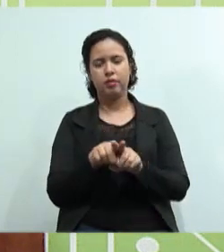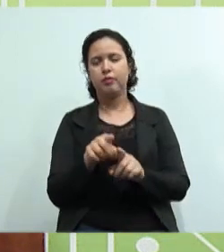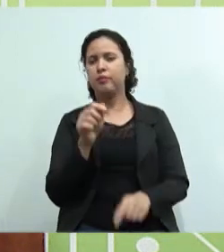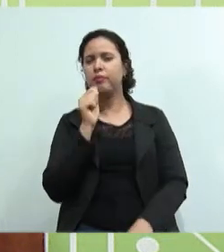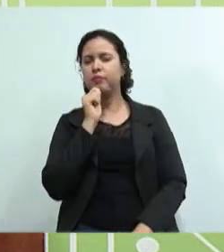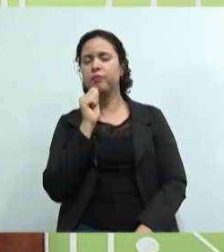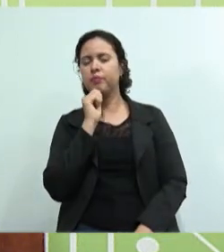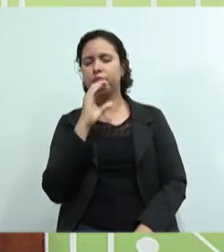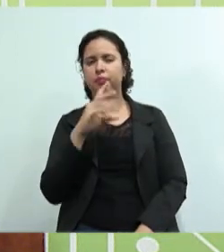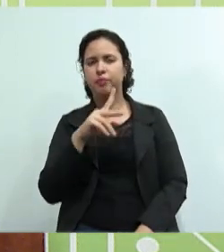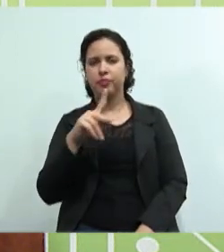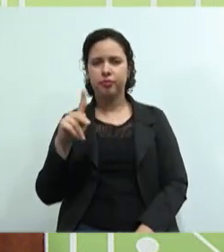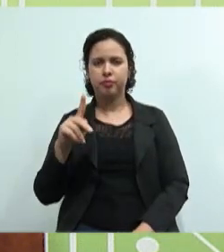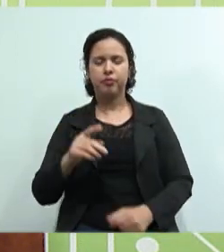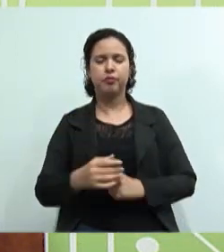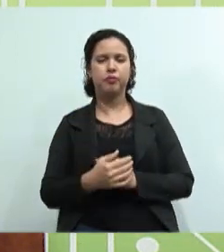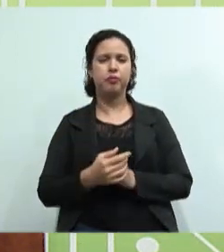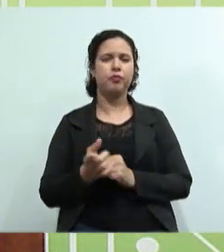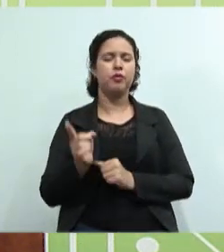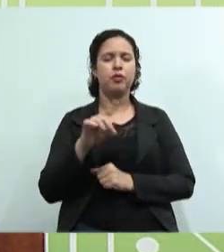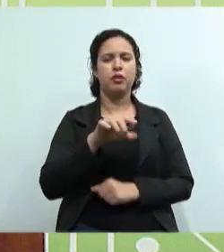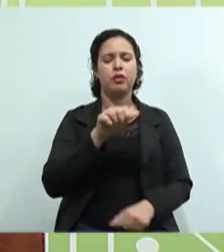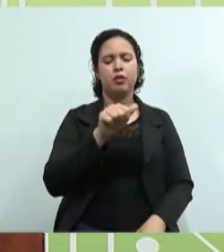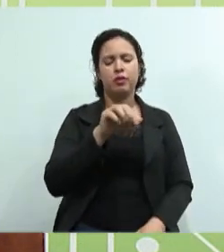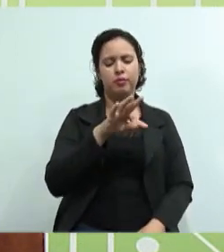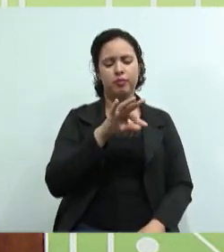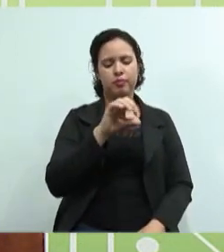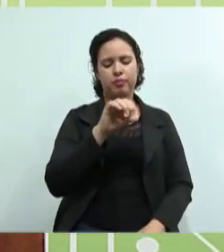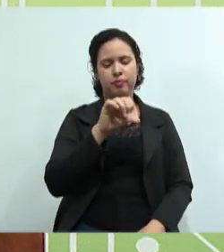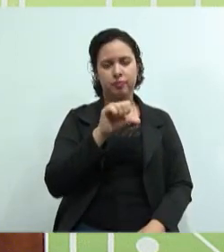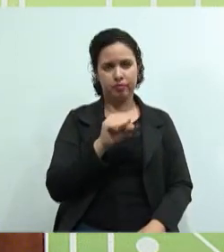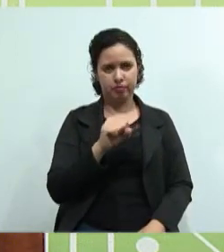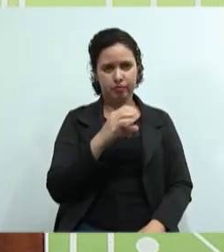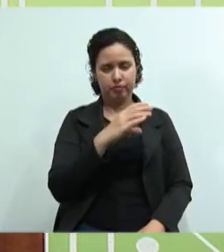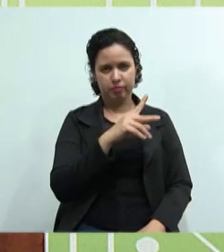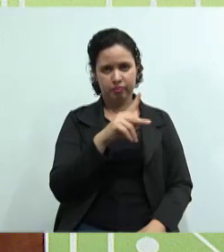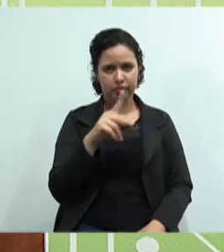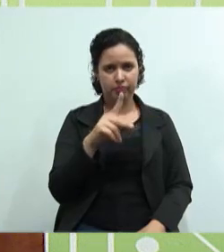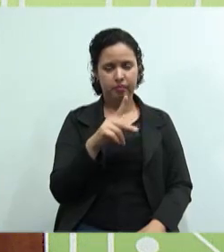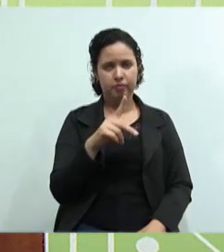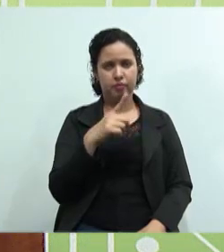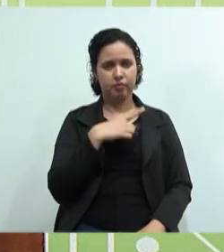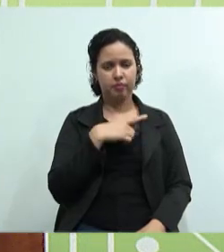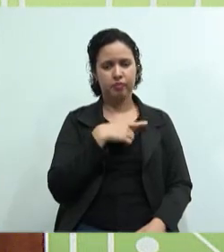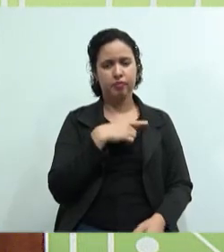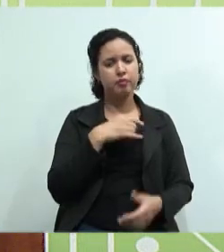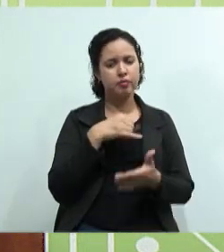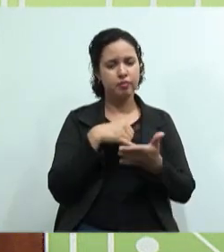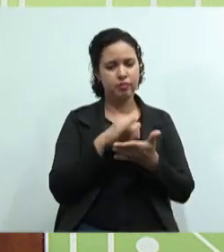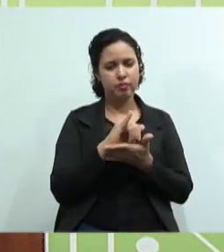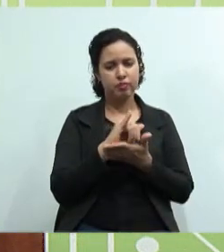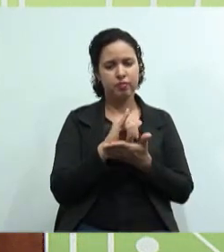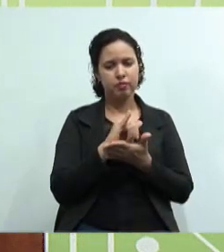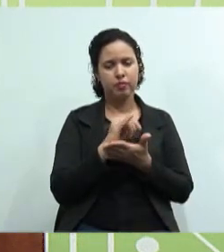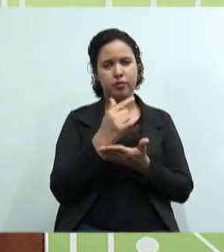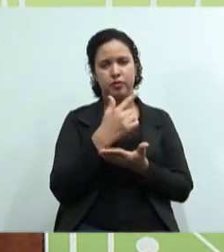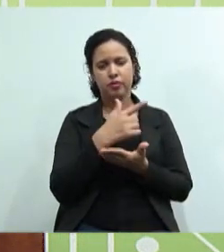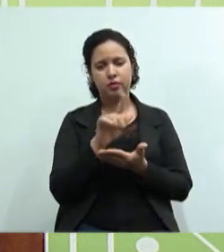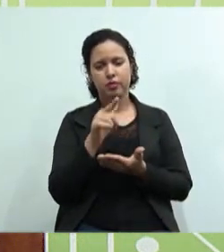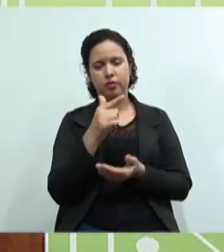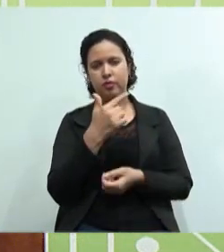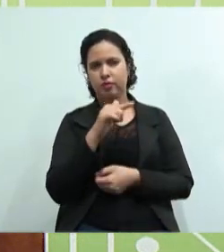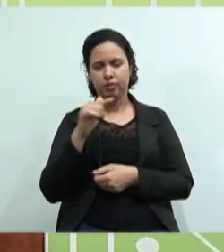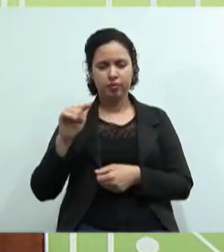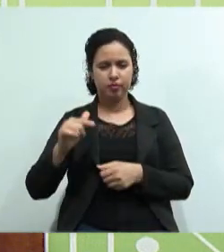Então, os atos cooperativos, em algumas situações, eles não incidem, certo? E o